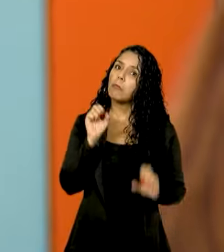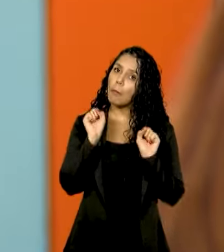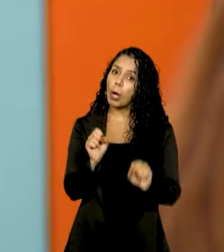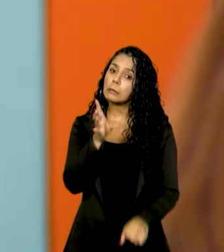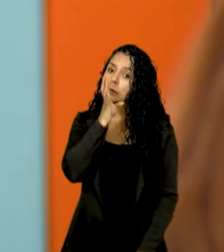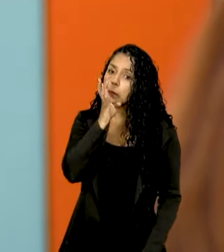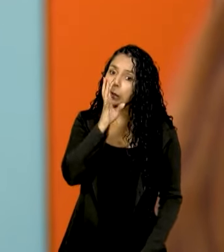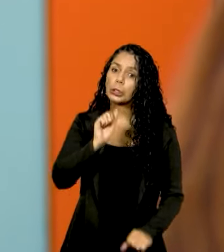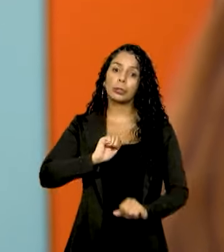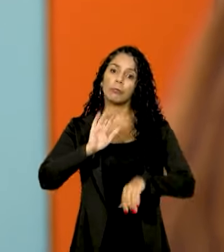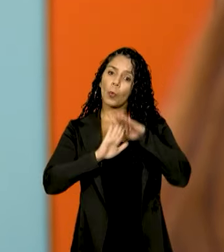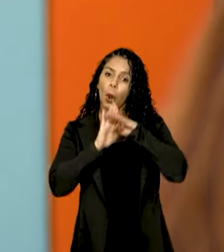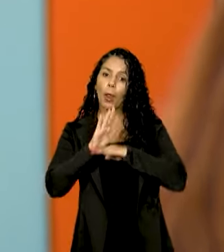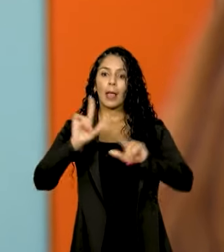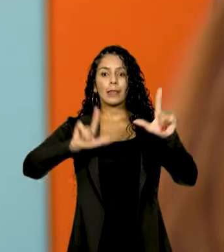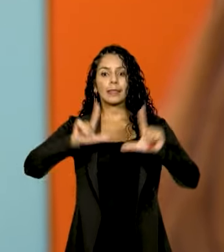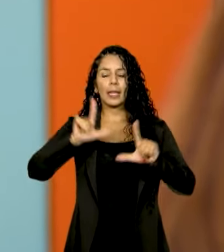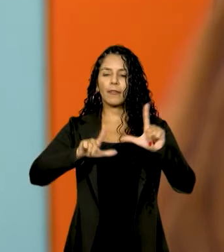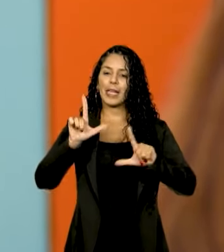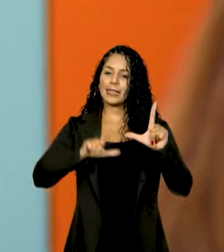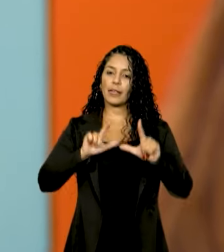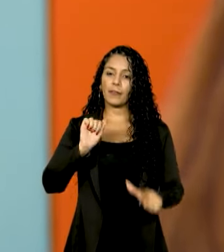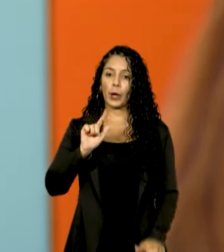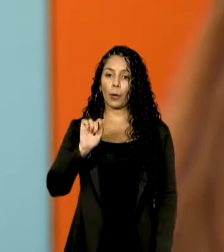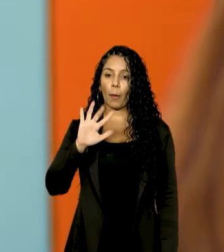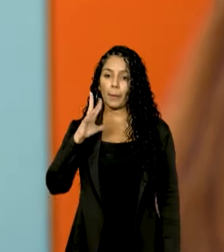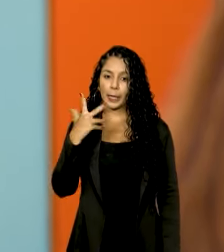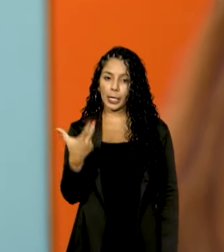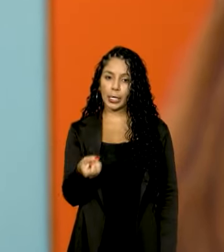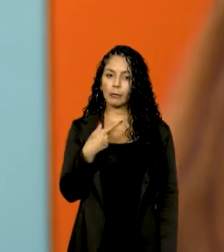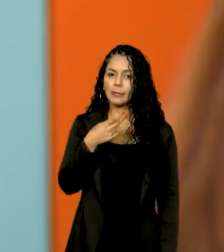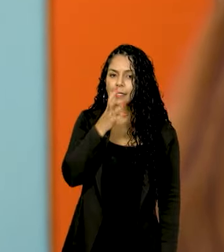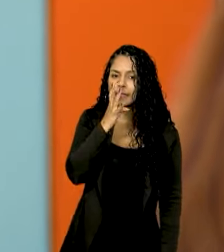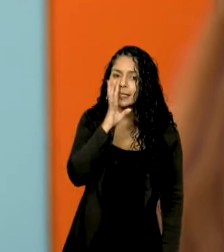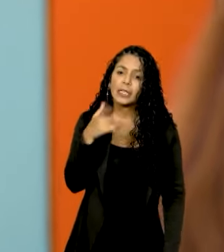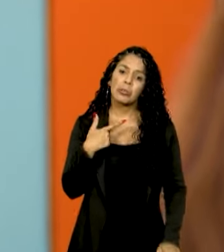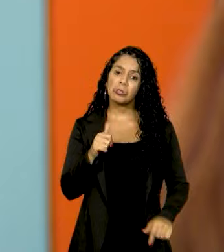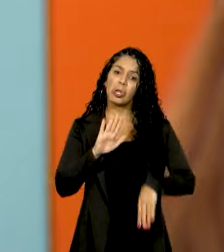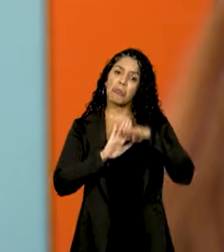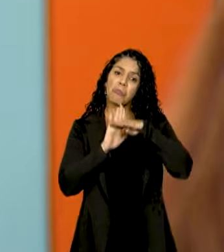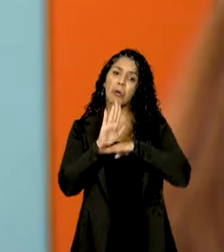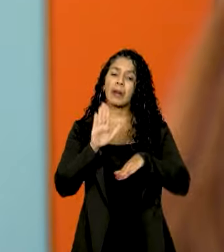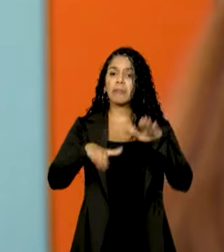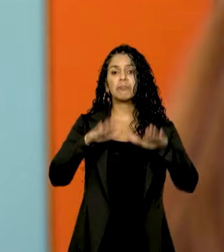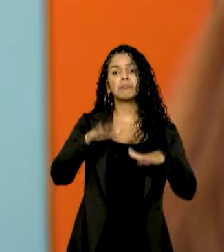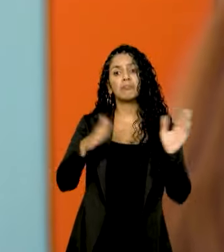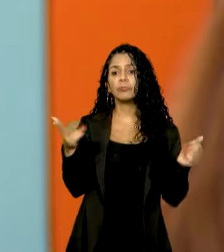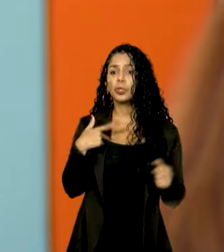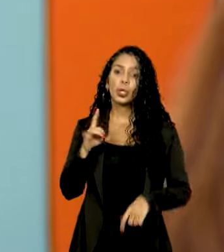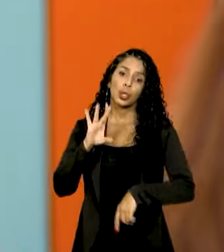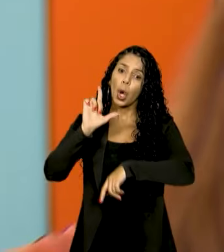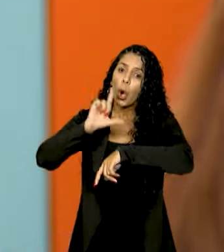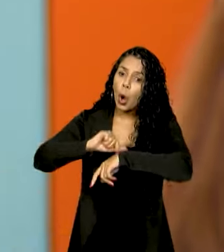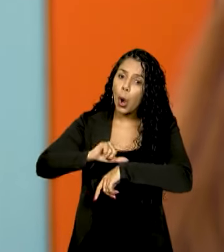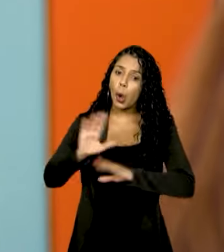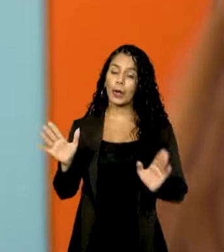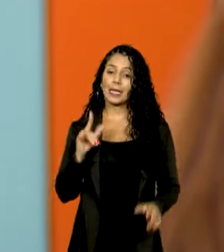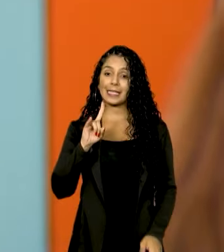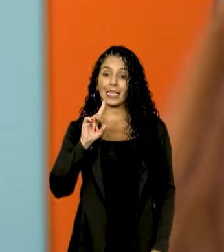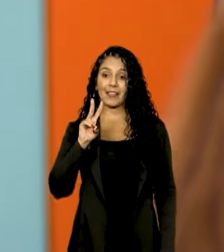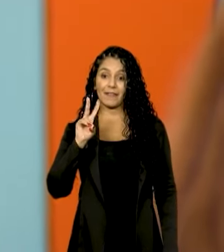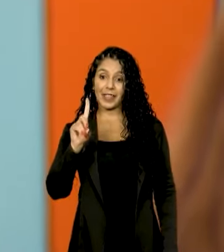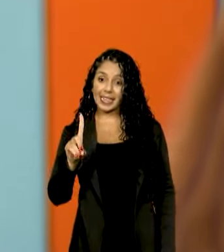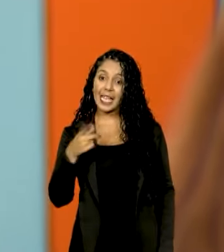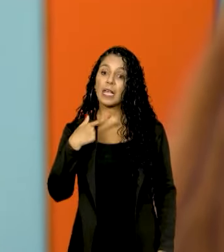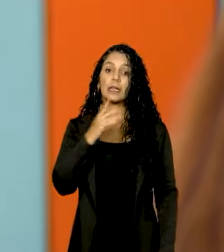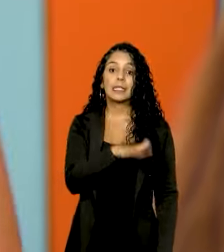um programa na TV, eu assistia TV Globinho muito, assistia programas que passavam às vezes e era só num horário DVD, específico. Muito senão DVD você não, também. Se